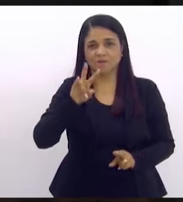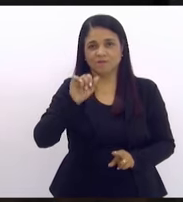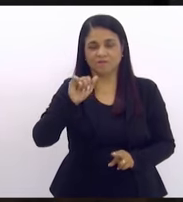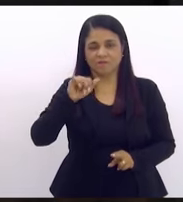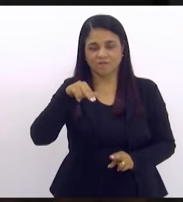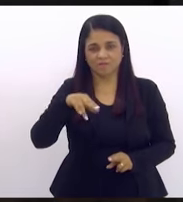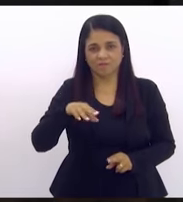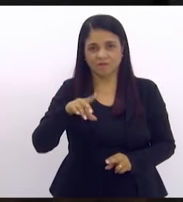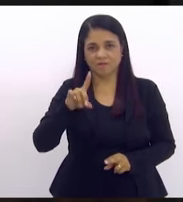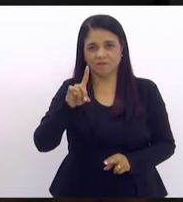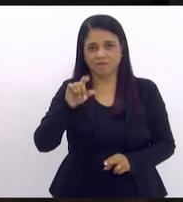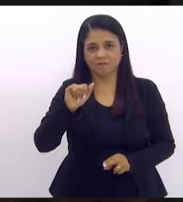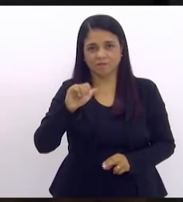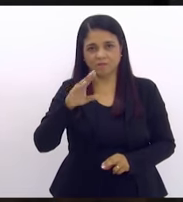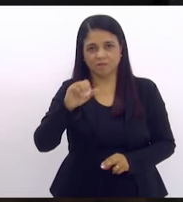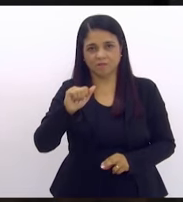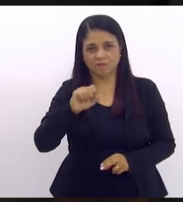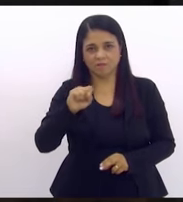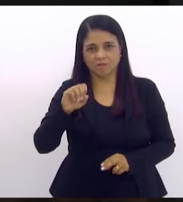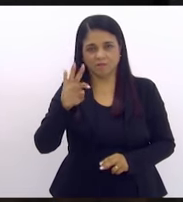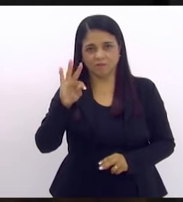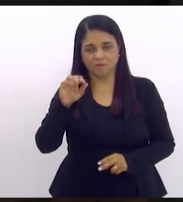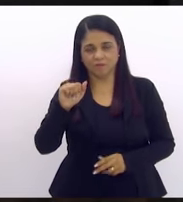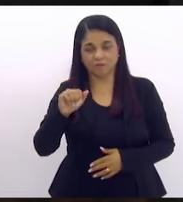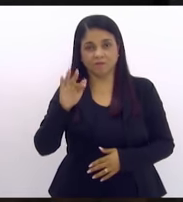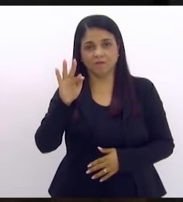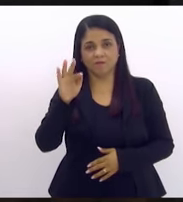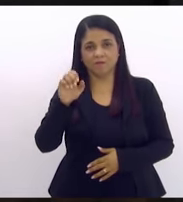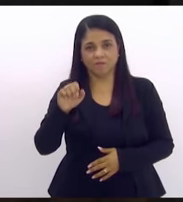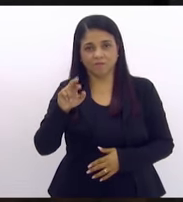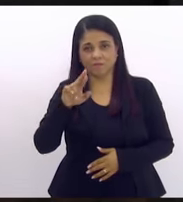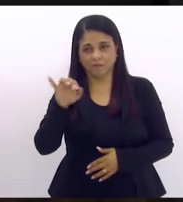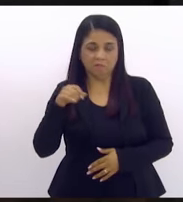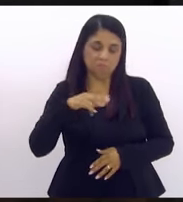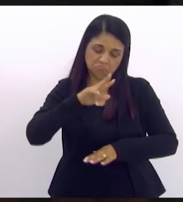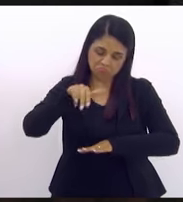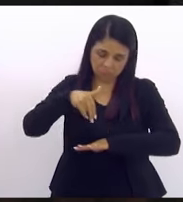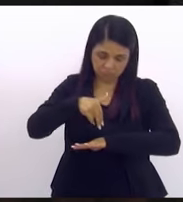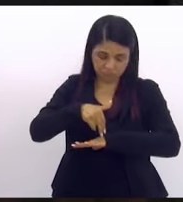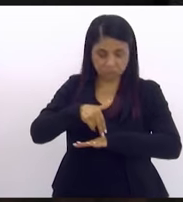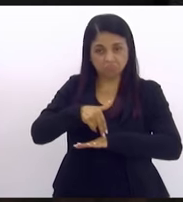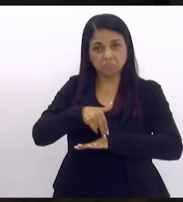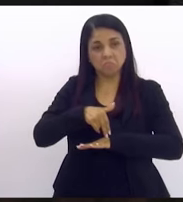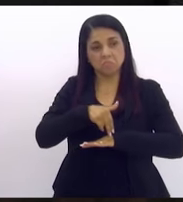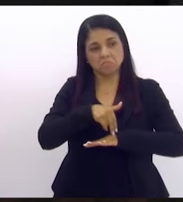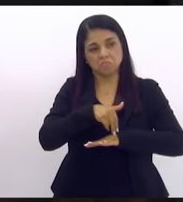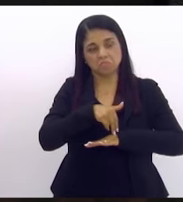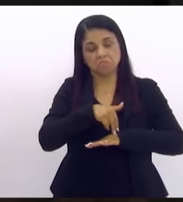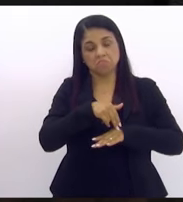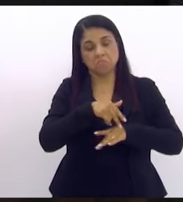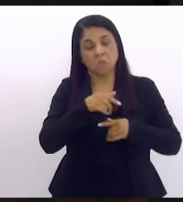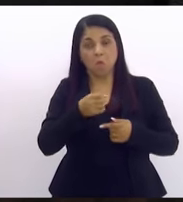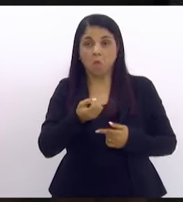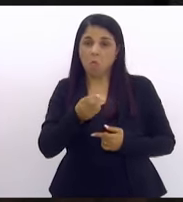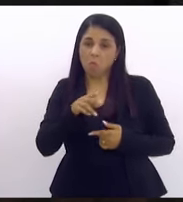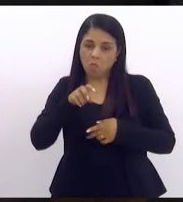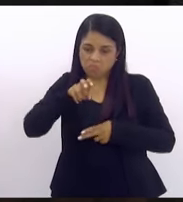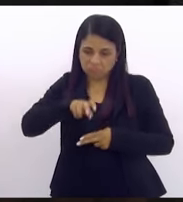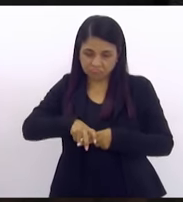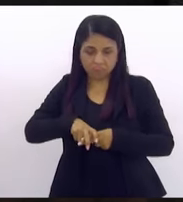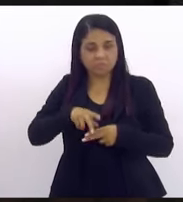alemão Ferreira que pode fazer uso ou daqui ou da Tribuna se assim preferir aqui